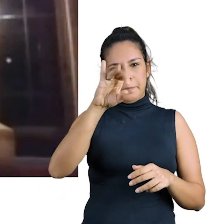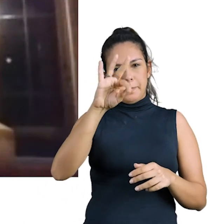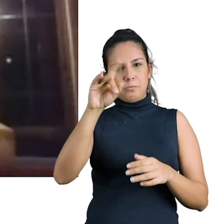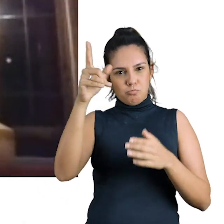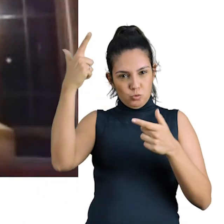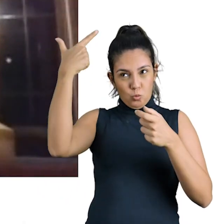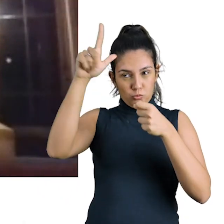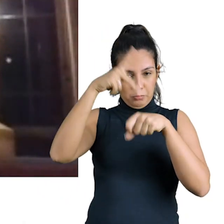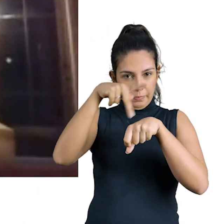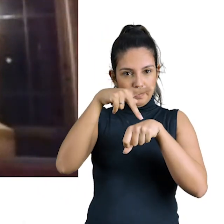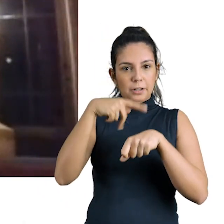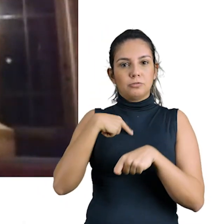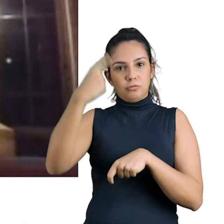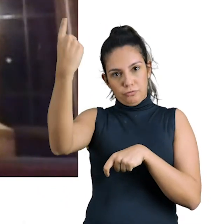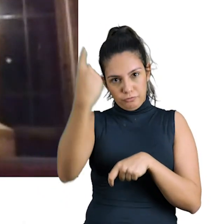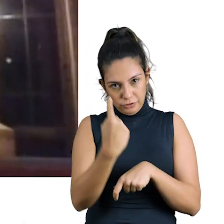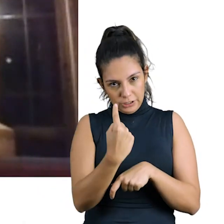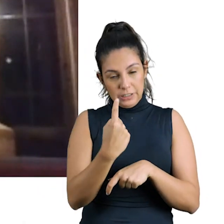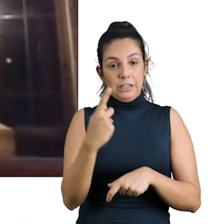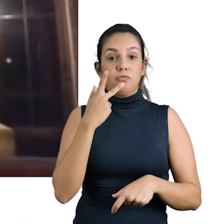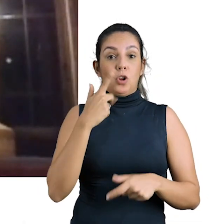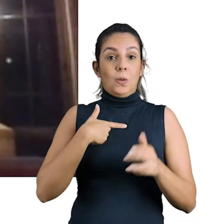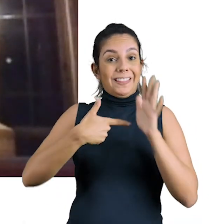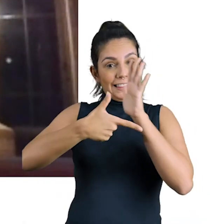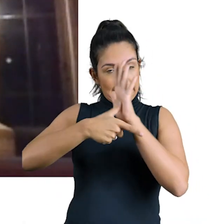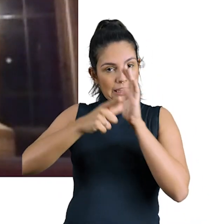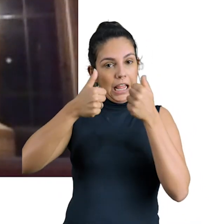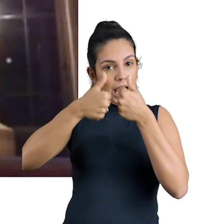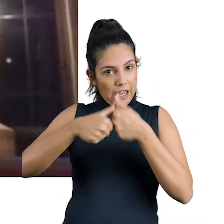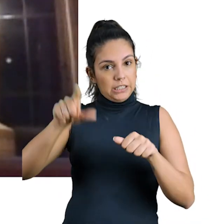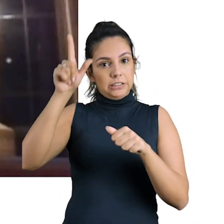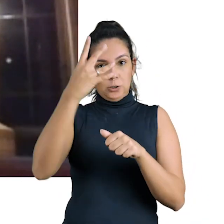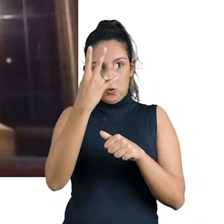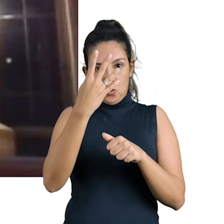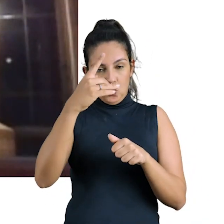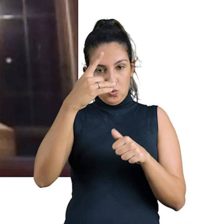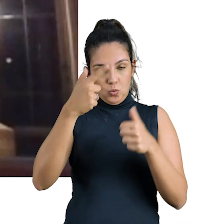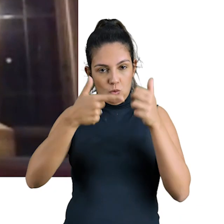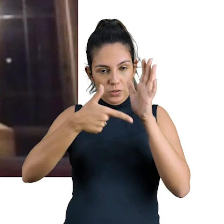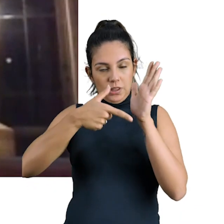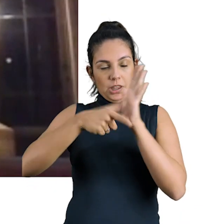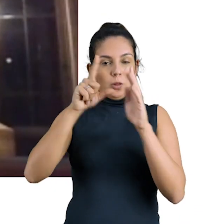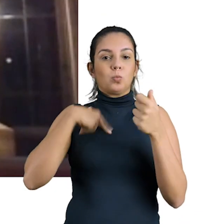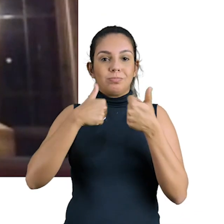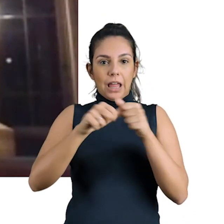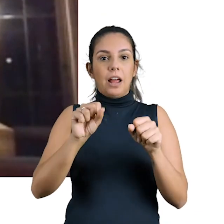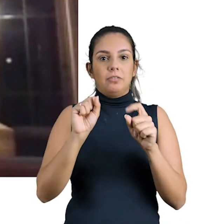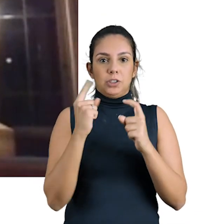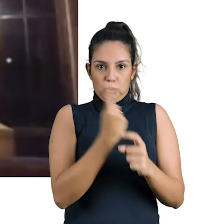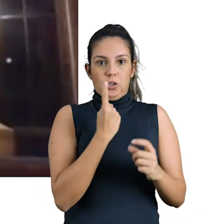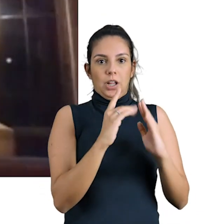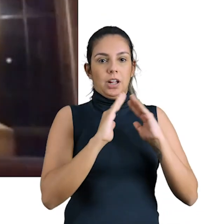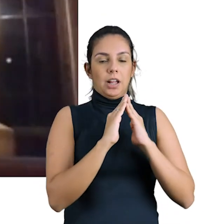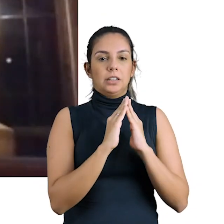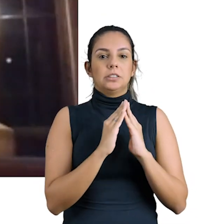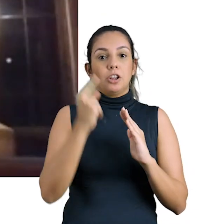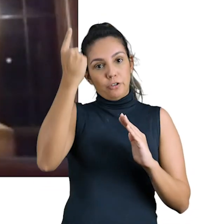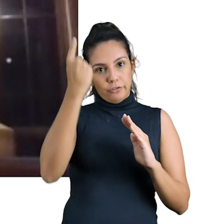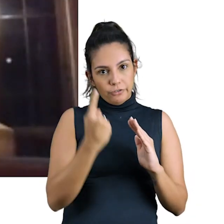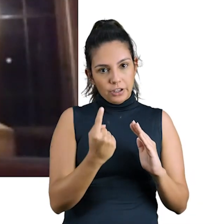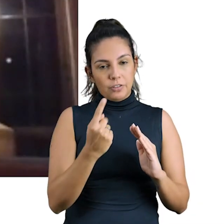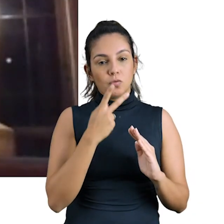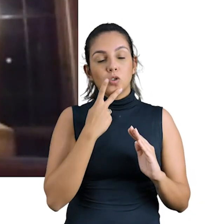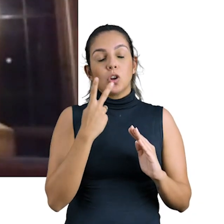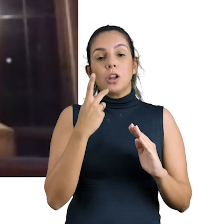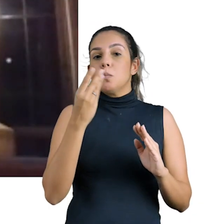lá, né? Então eu estou de quarentena mais tempo ainda, né? Porque eu voltei e já entrei em quarentena. Mas é muito difícil você dar aula